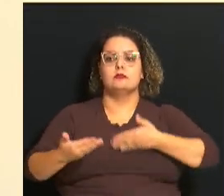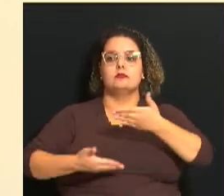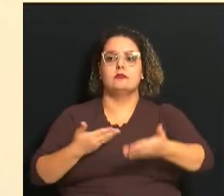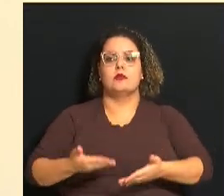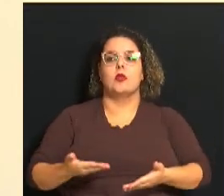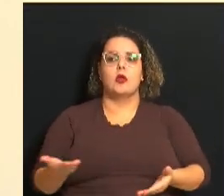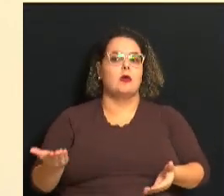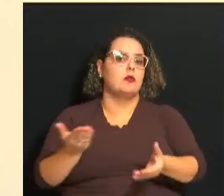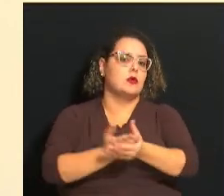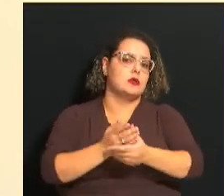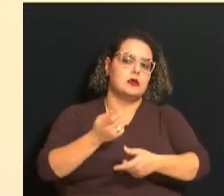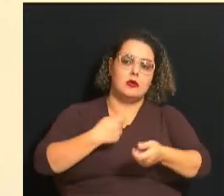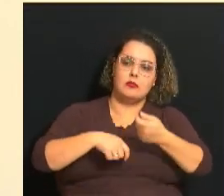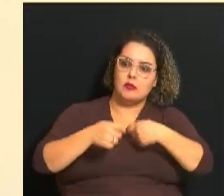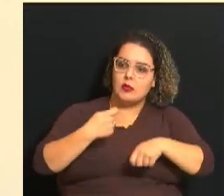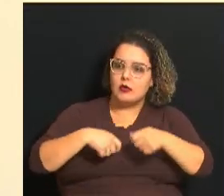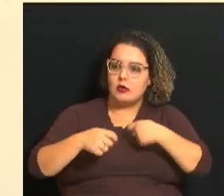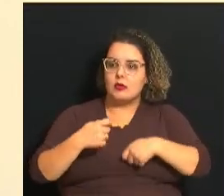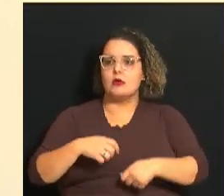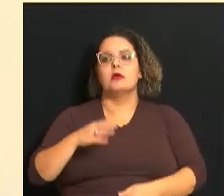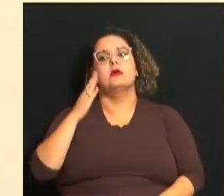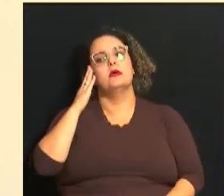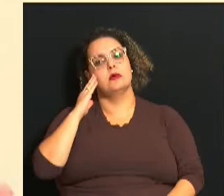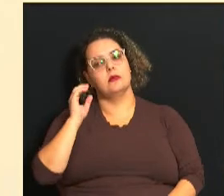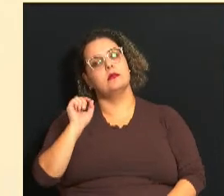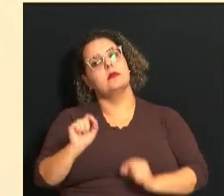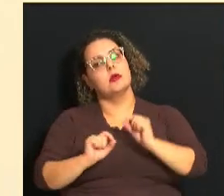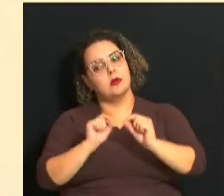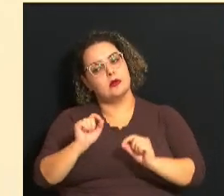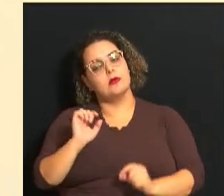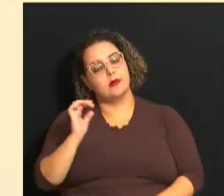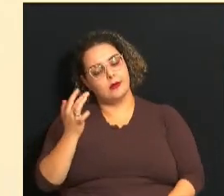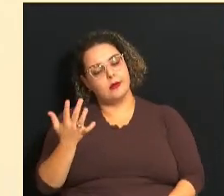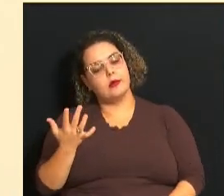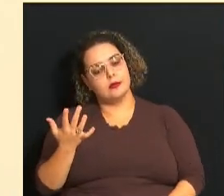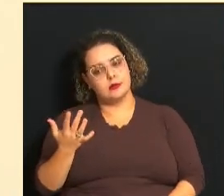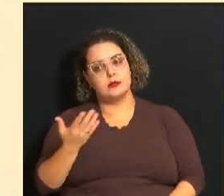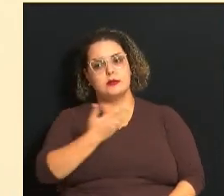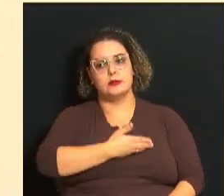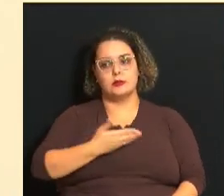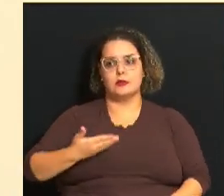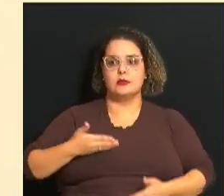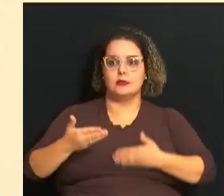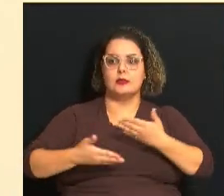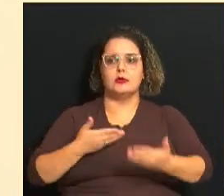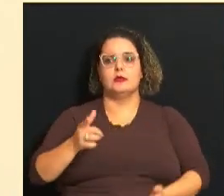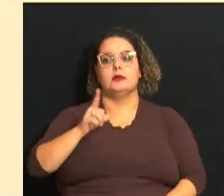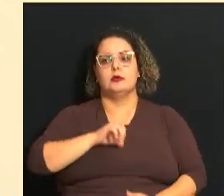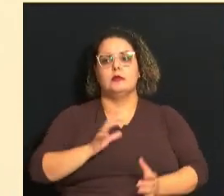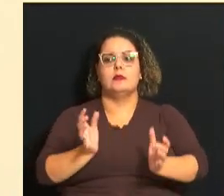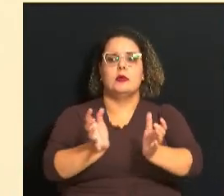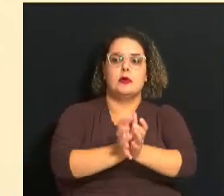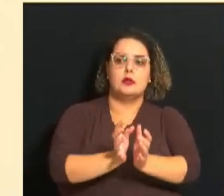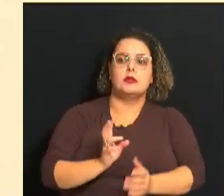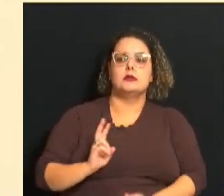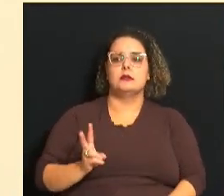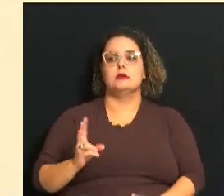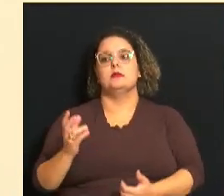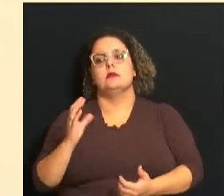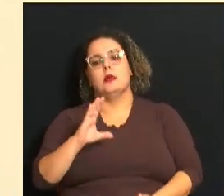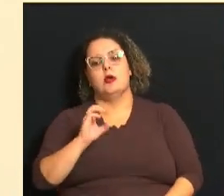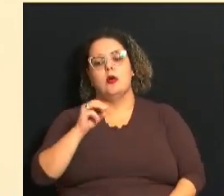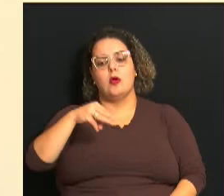administrativo E aí o processo não tenho ciúme não sabe como funciona né Apesar de que os servidores estão ali tem uma comissão tem que sempre um Cargo comissionado